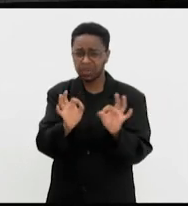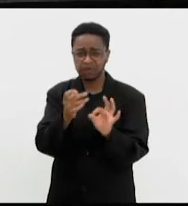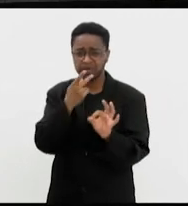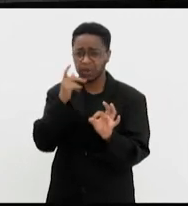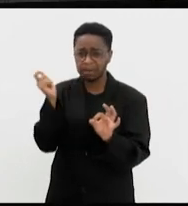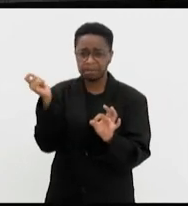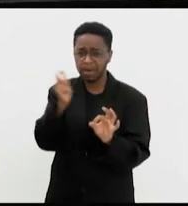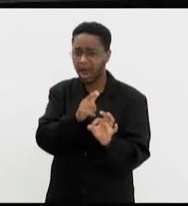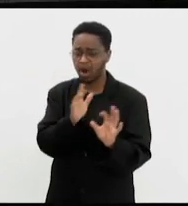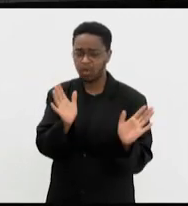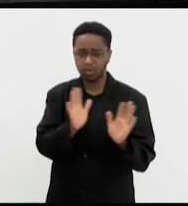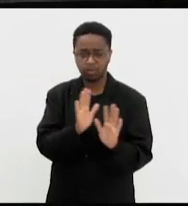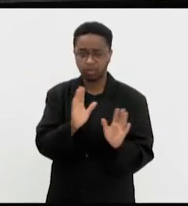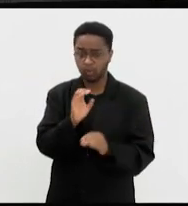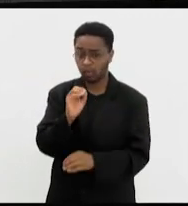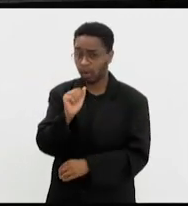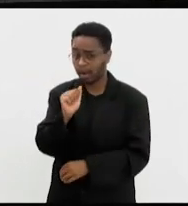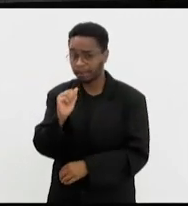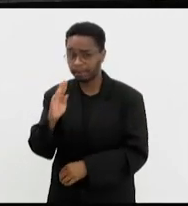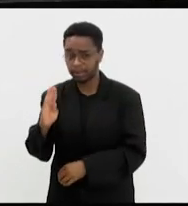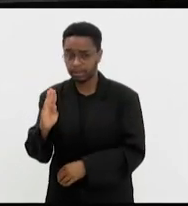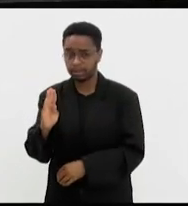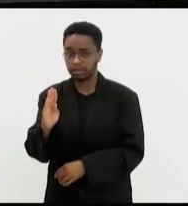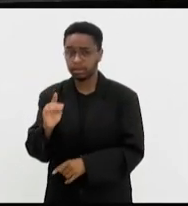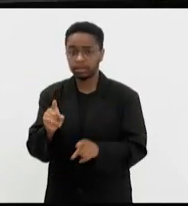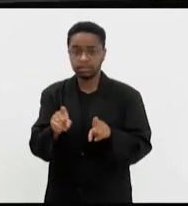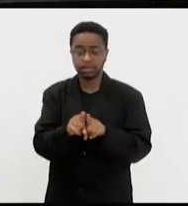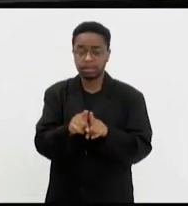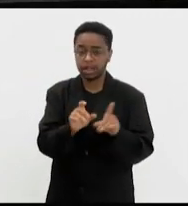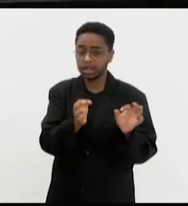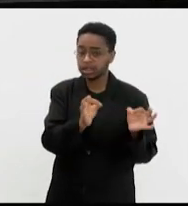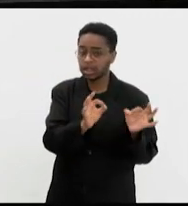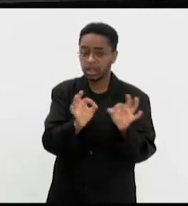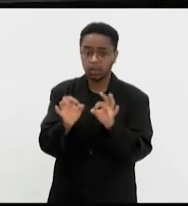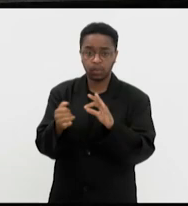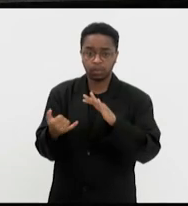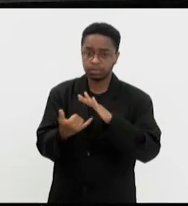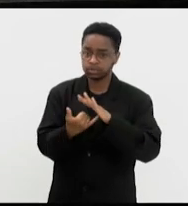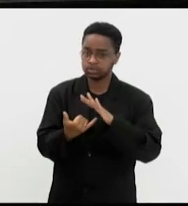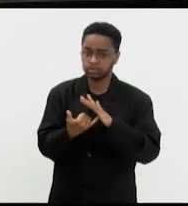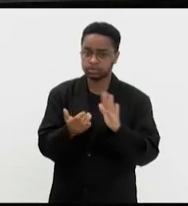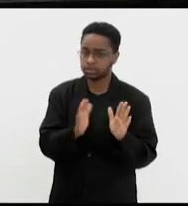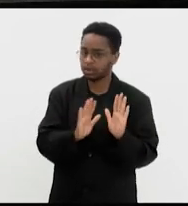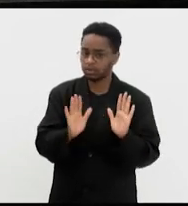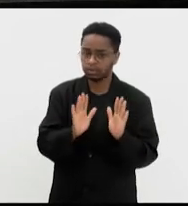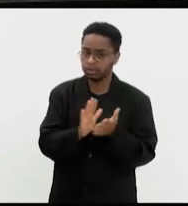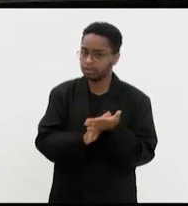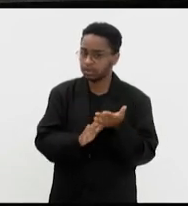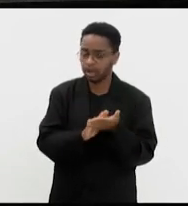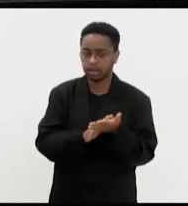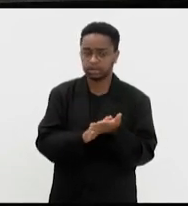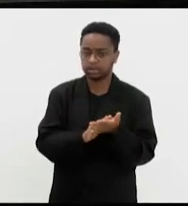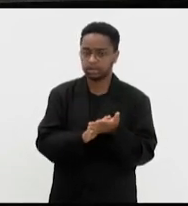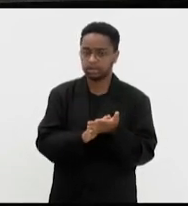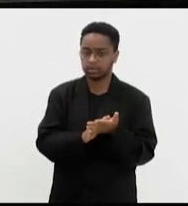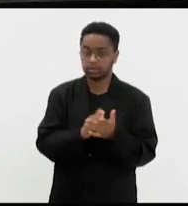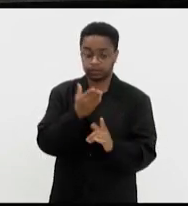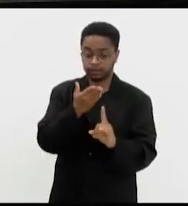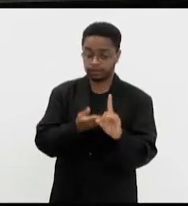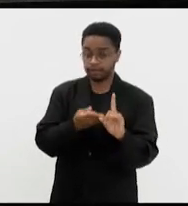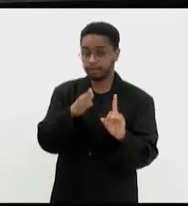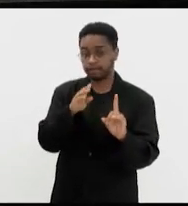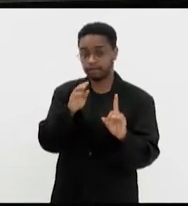mal nem da OAB nem de nenhuma instituição o Dr Fabrício